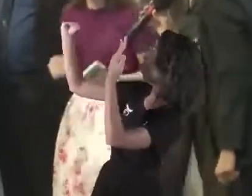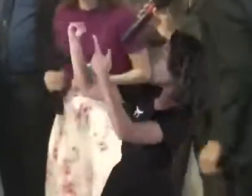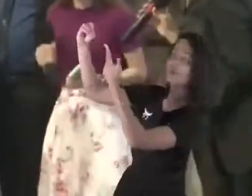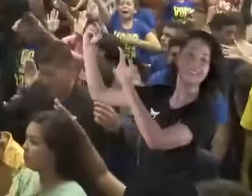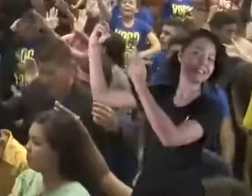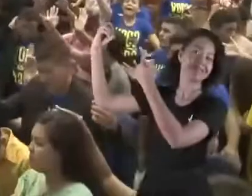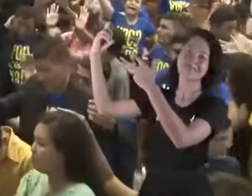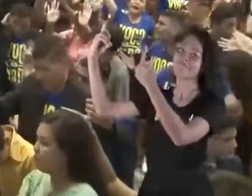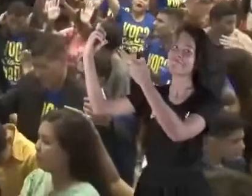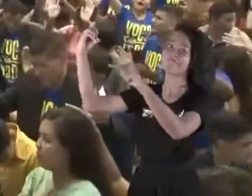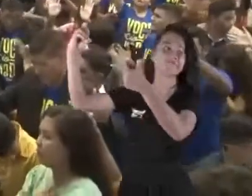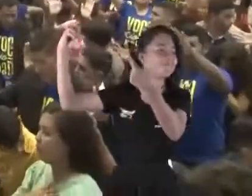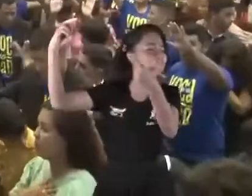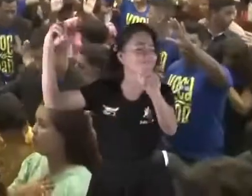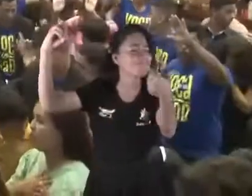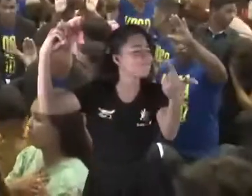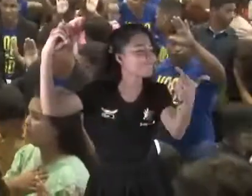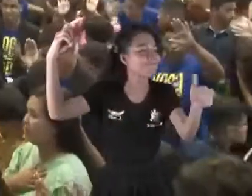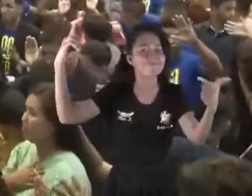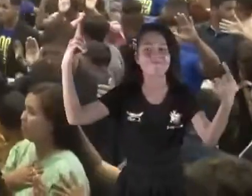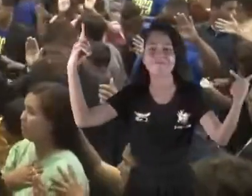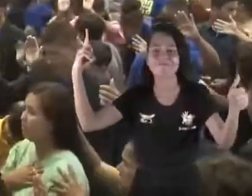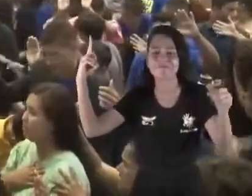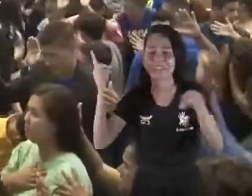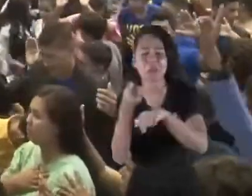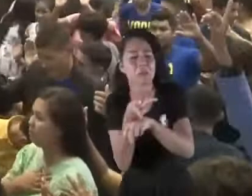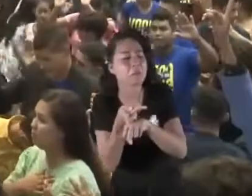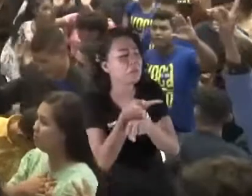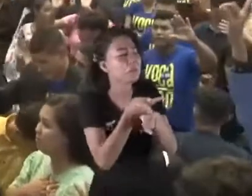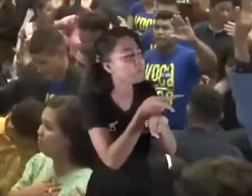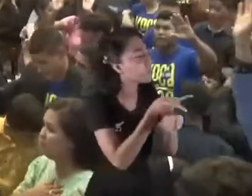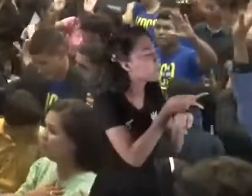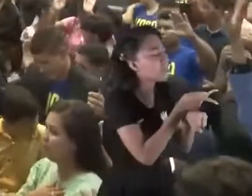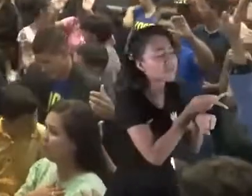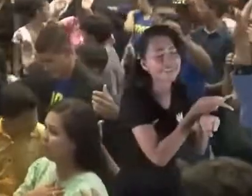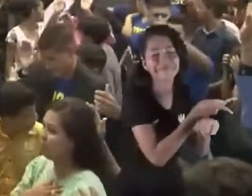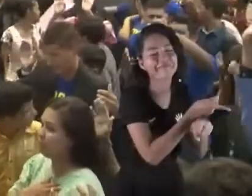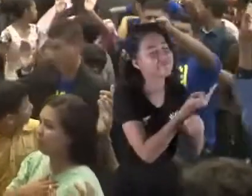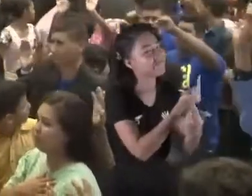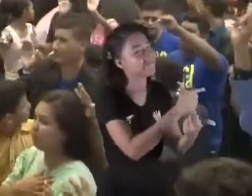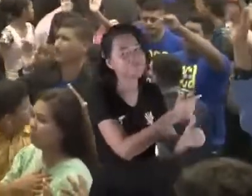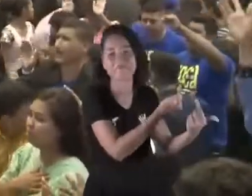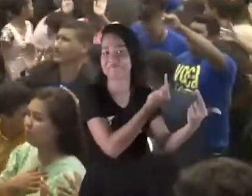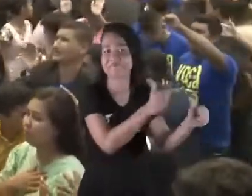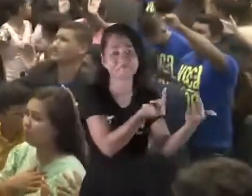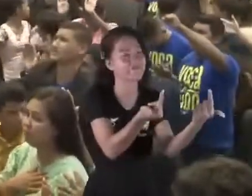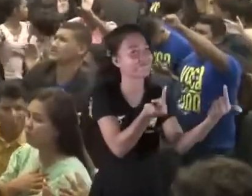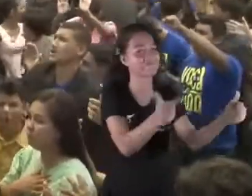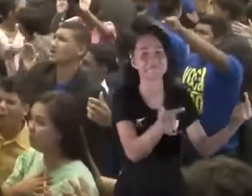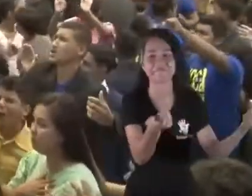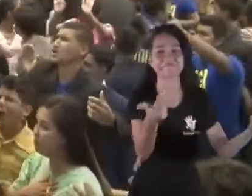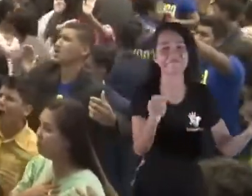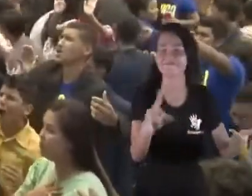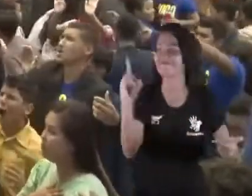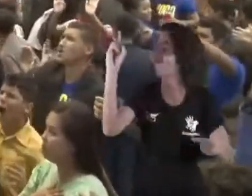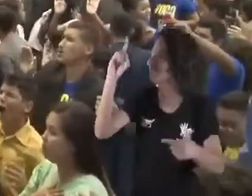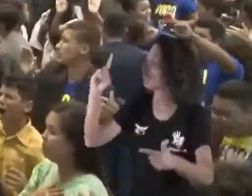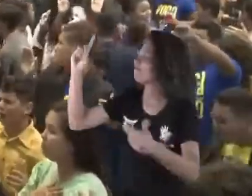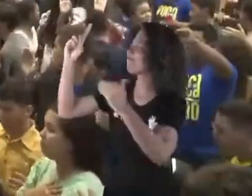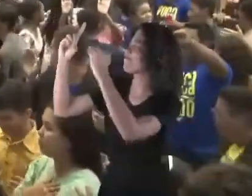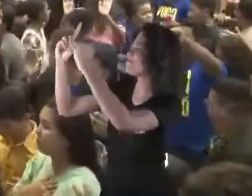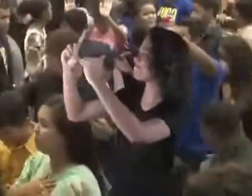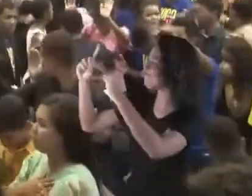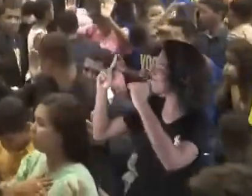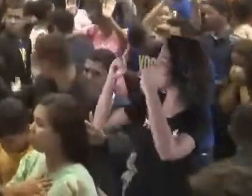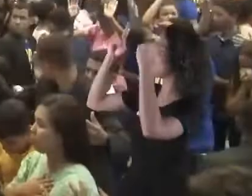Falta cinco. Deus como Jesus começou a arrebatar ali. Ó. Não há Deus como. Tem um jovem Jeová. Arrebatado